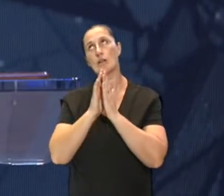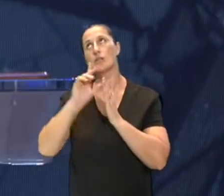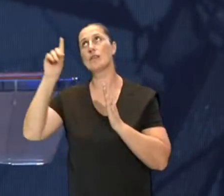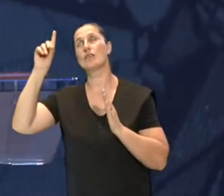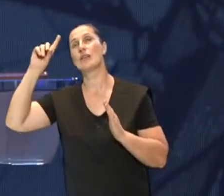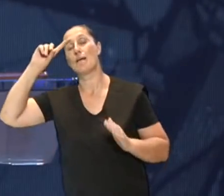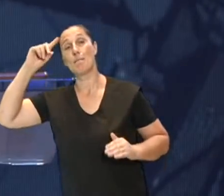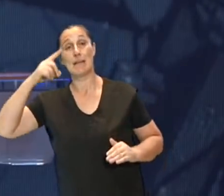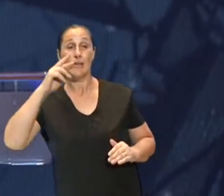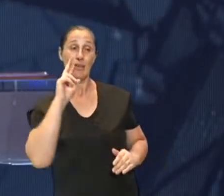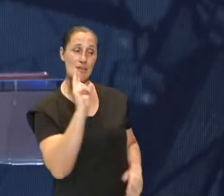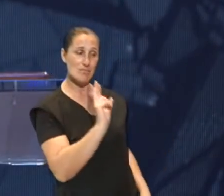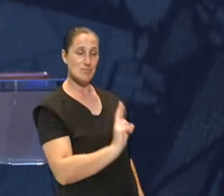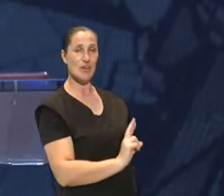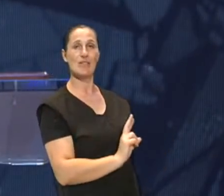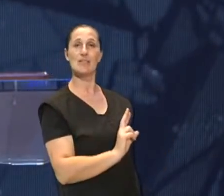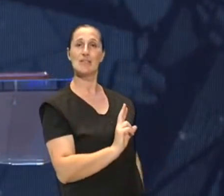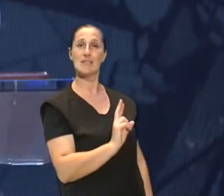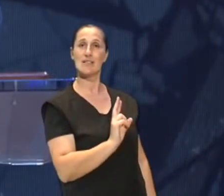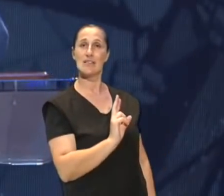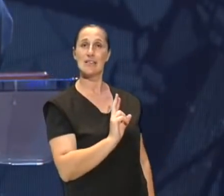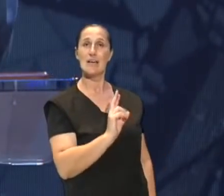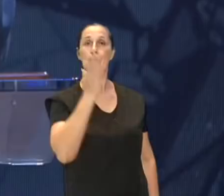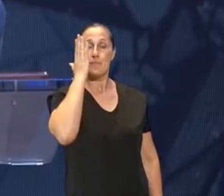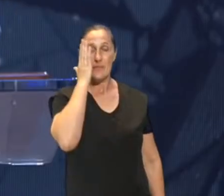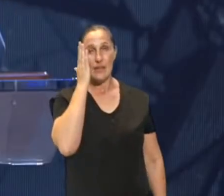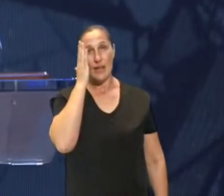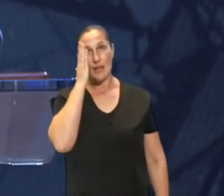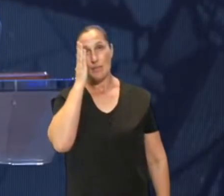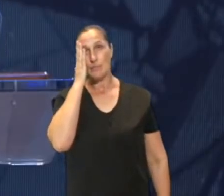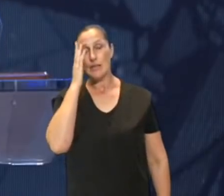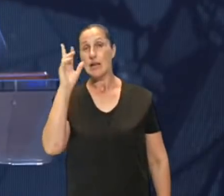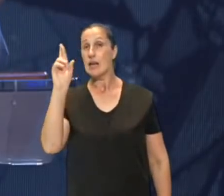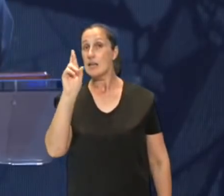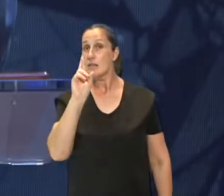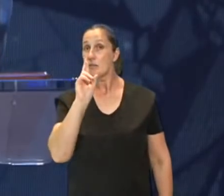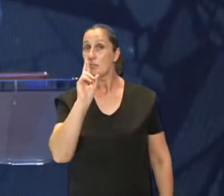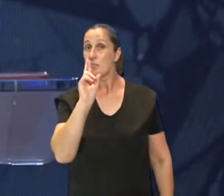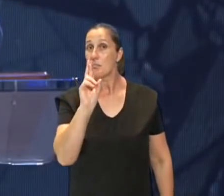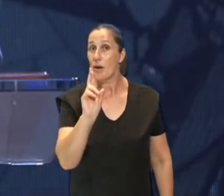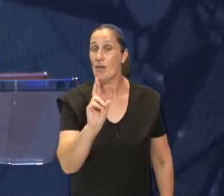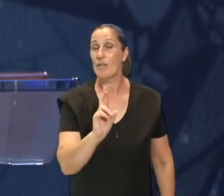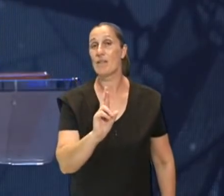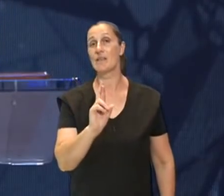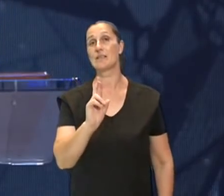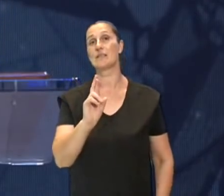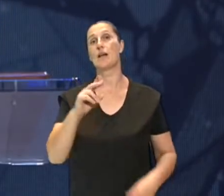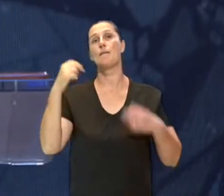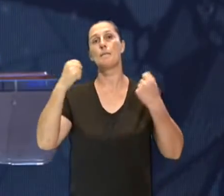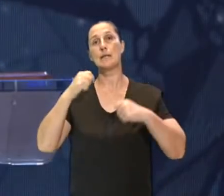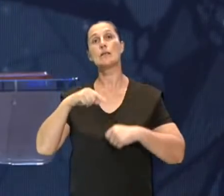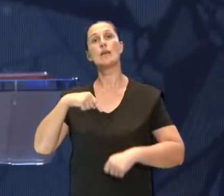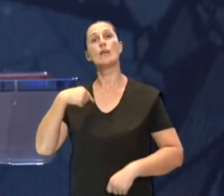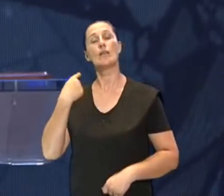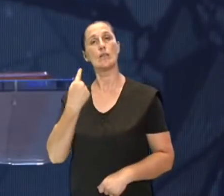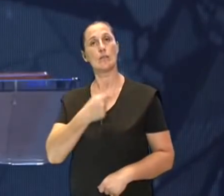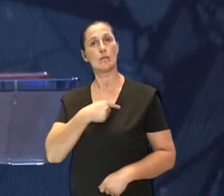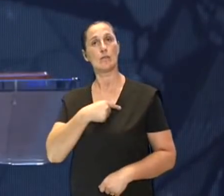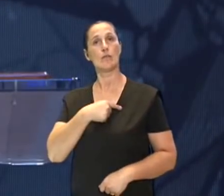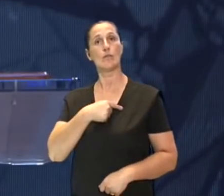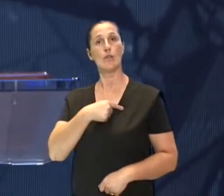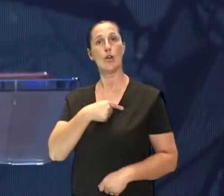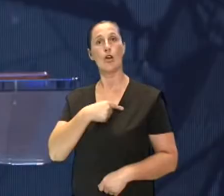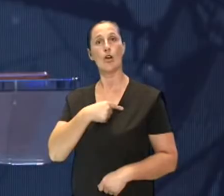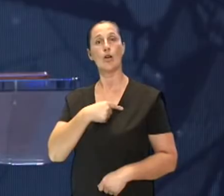resposta. E sabe, a resposta de Deus pede de nós tomadas de atitude. A resposta de